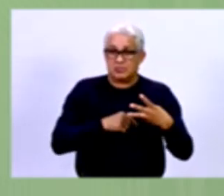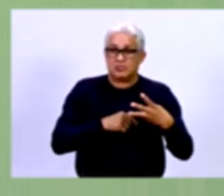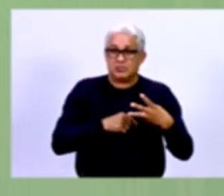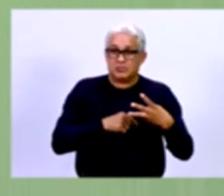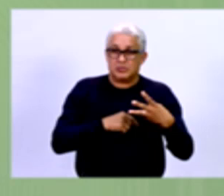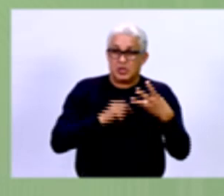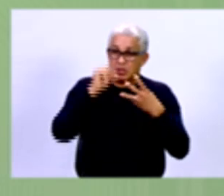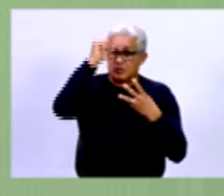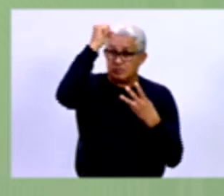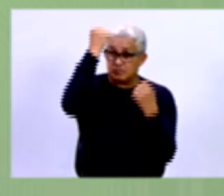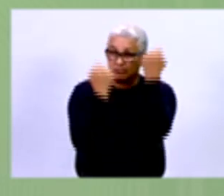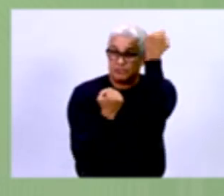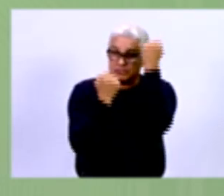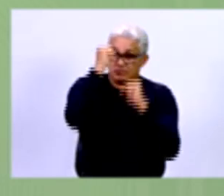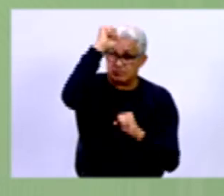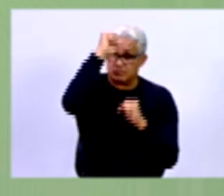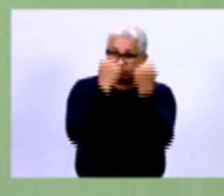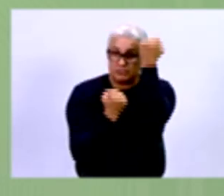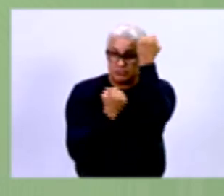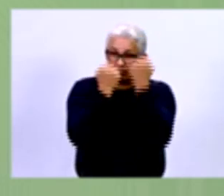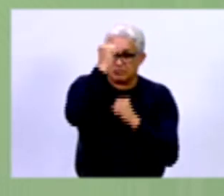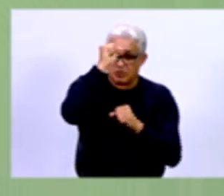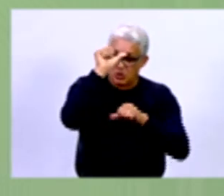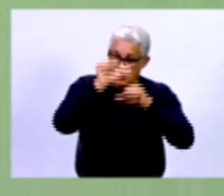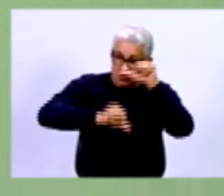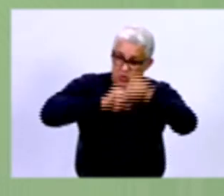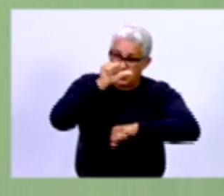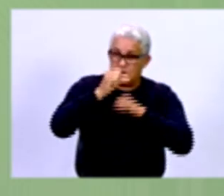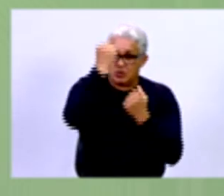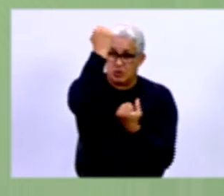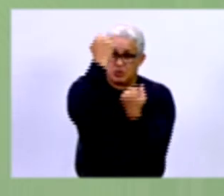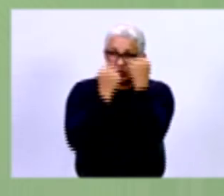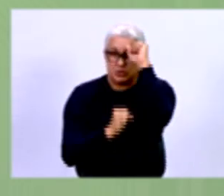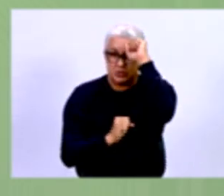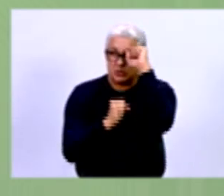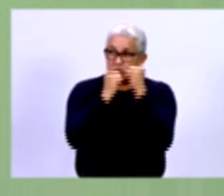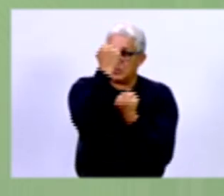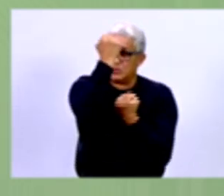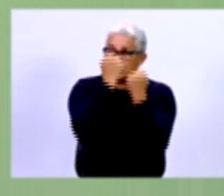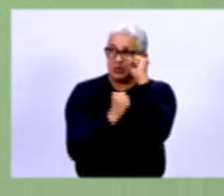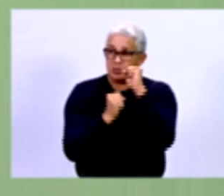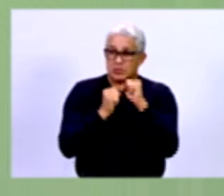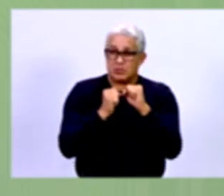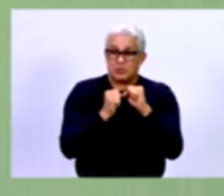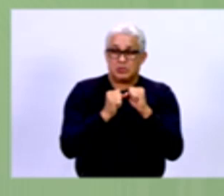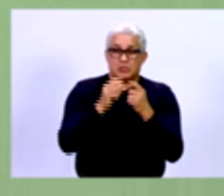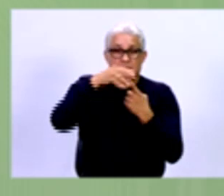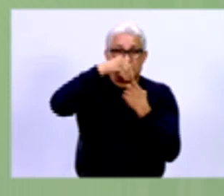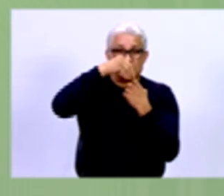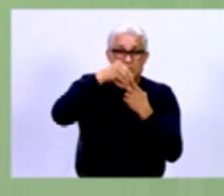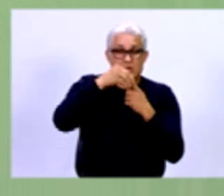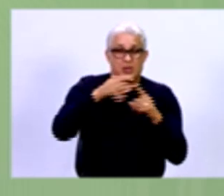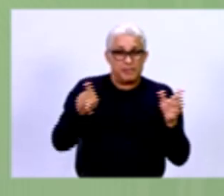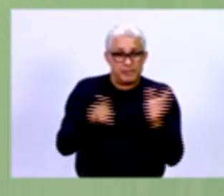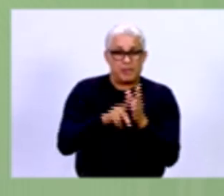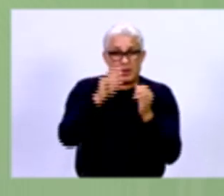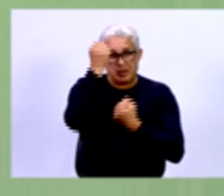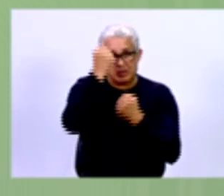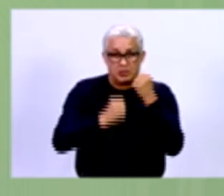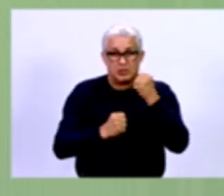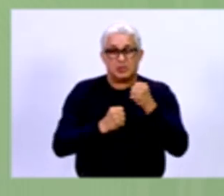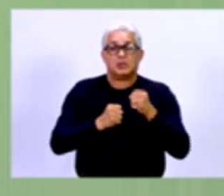da industrialização, da transformação. Ele se constitui principalmente pela produção industrial. A gente vai ter aí a